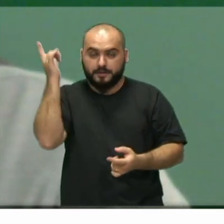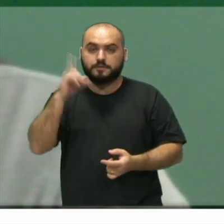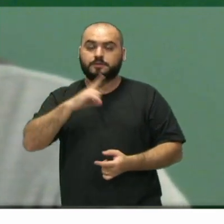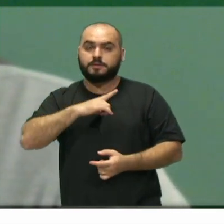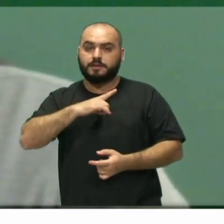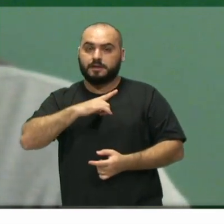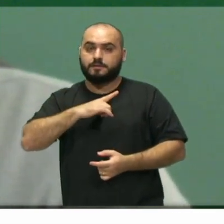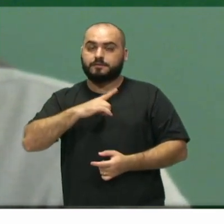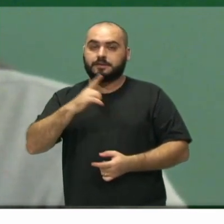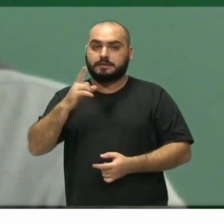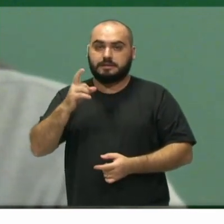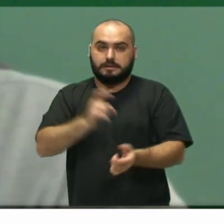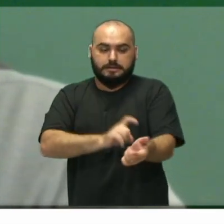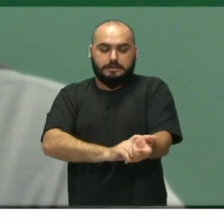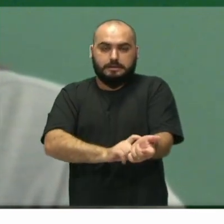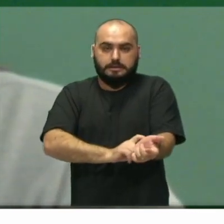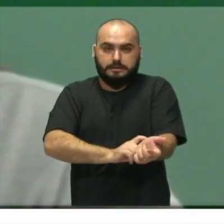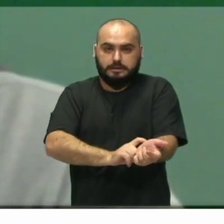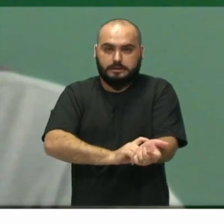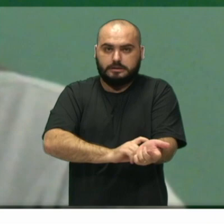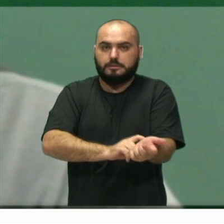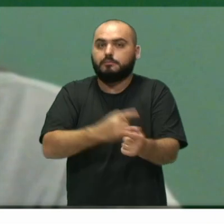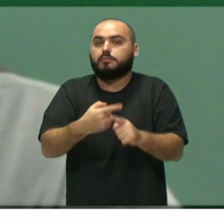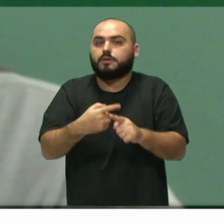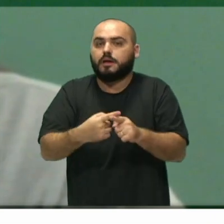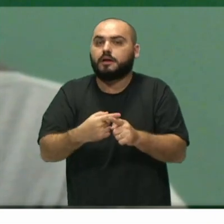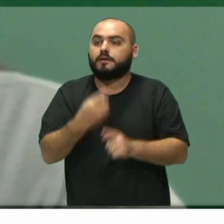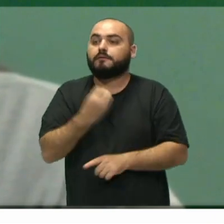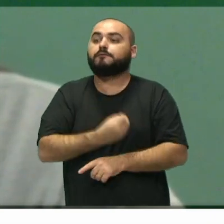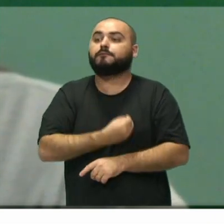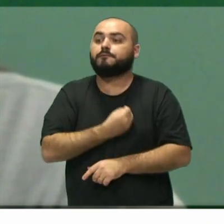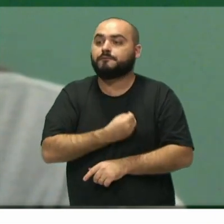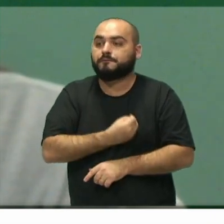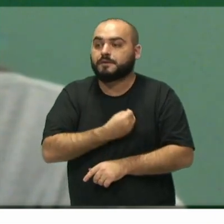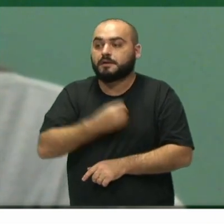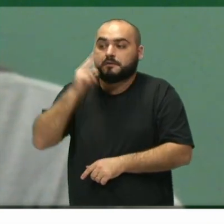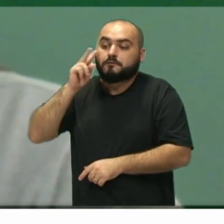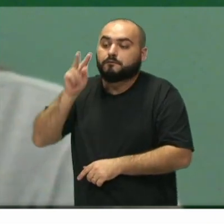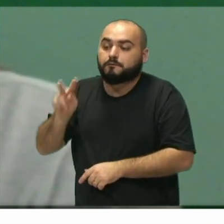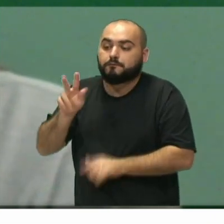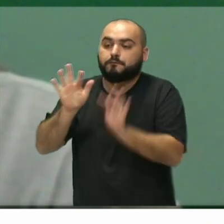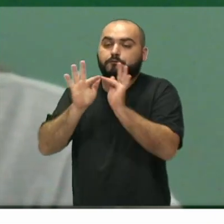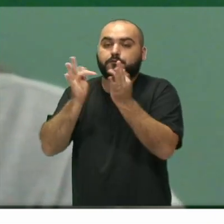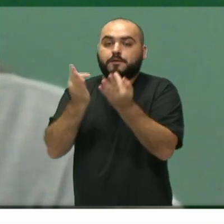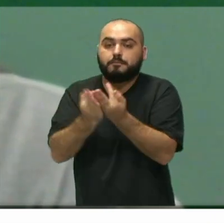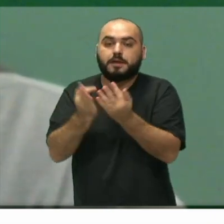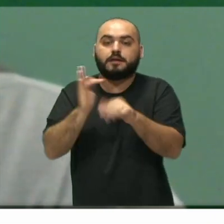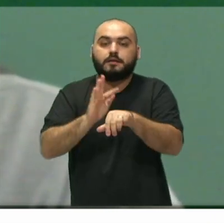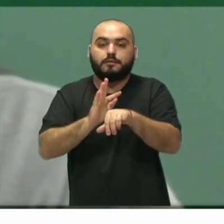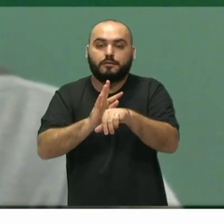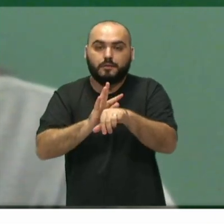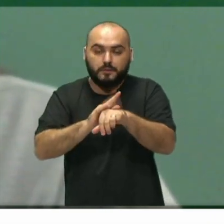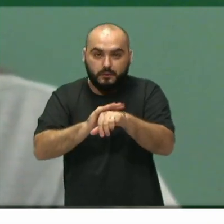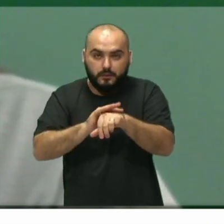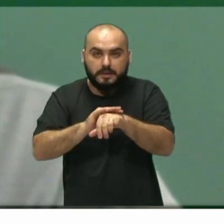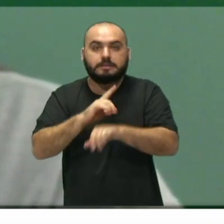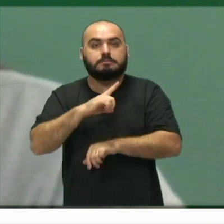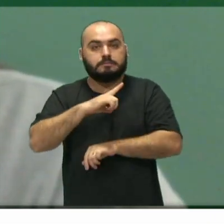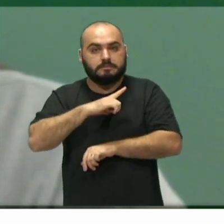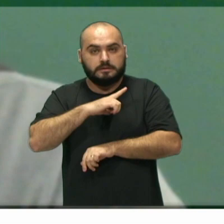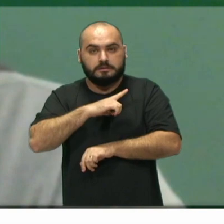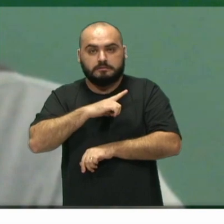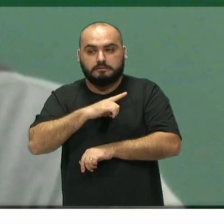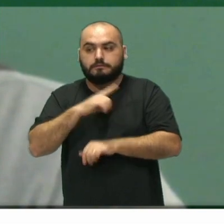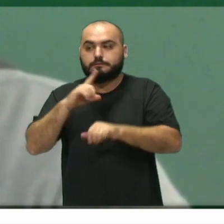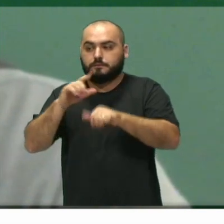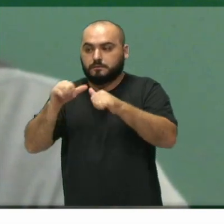estresse pós-traumático por situações de terem vivenciado familiares que tiveram a patologia e que ficaram